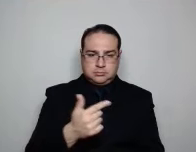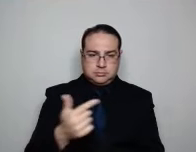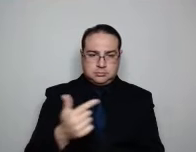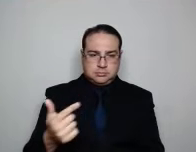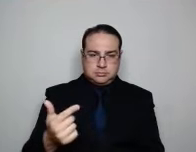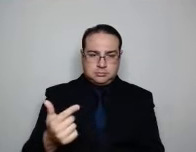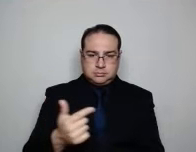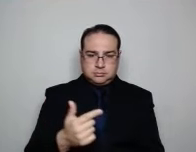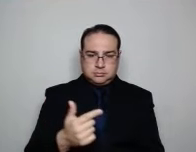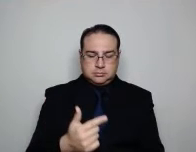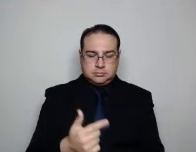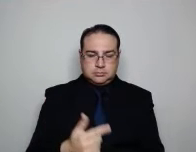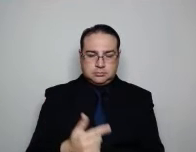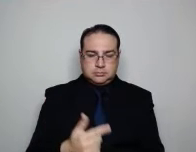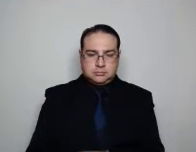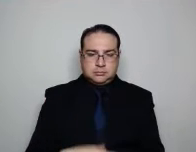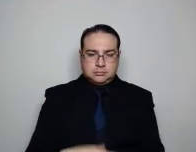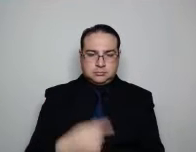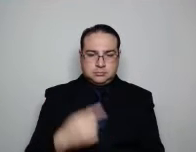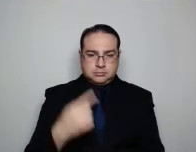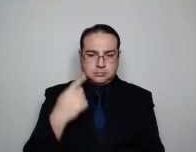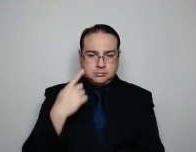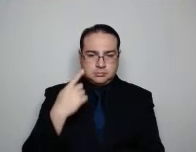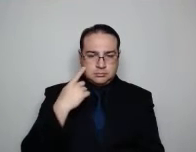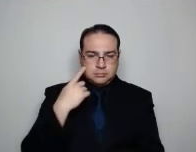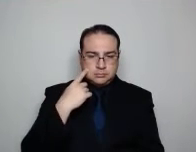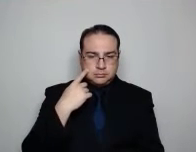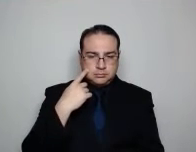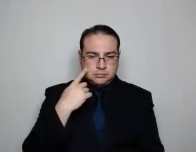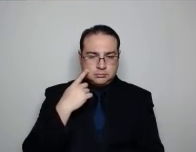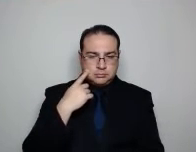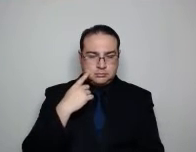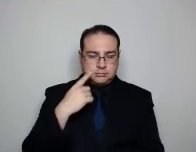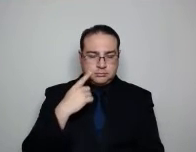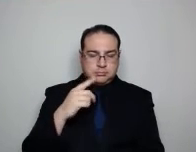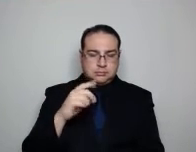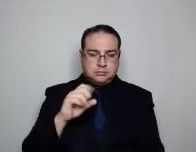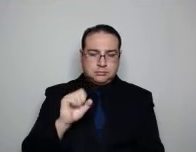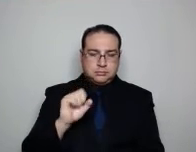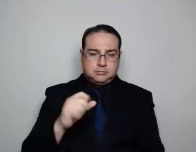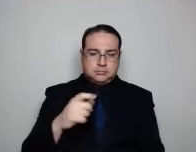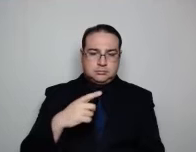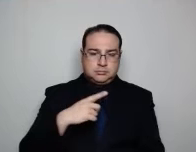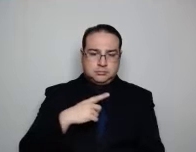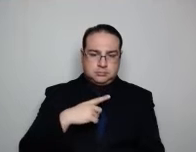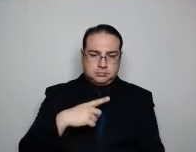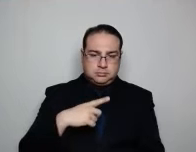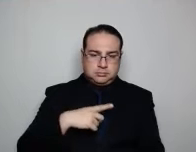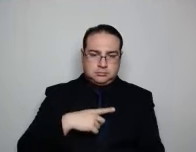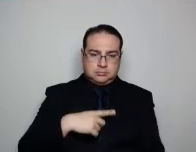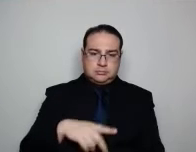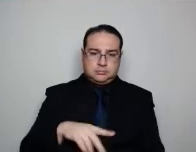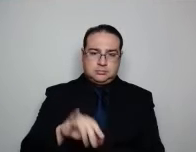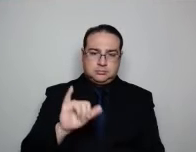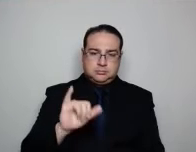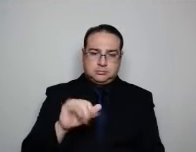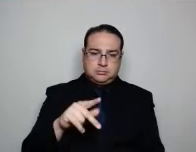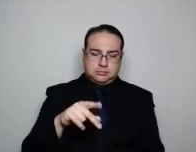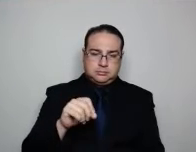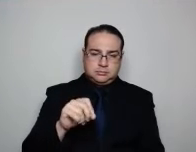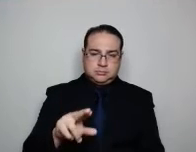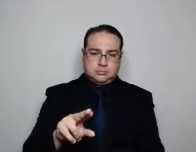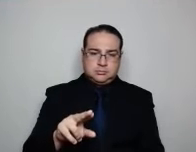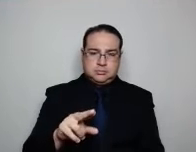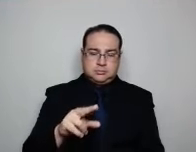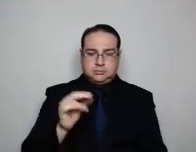Agravado as iniciais WMB Paz de Lira ME.